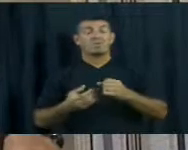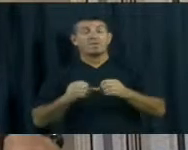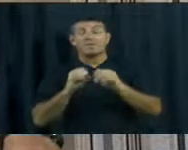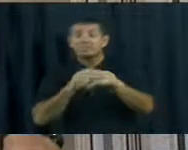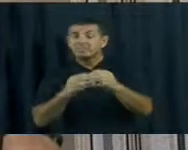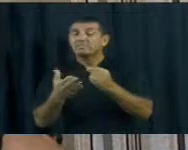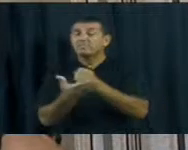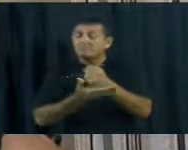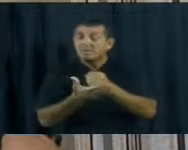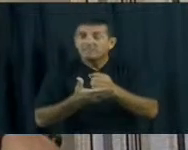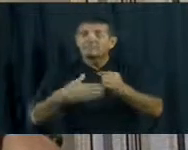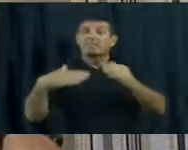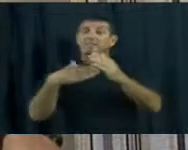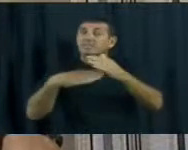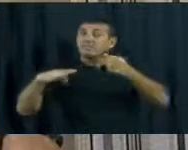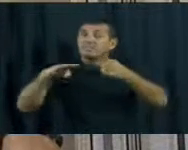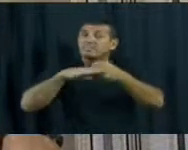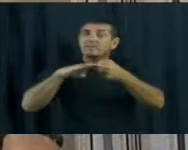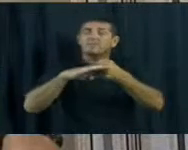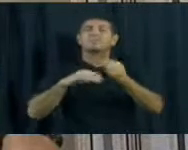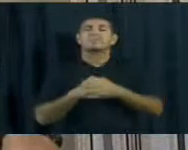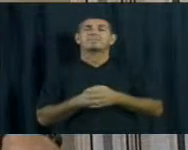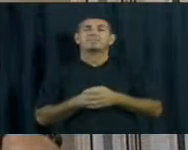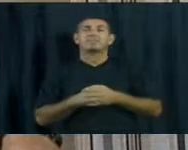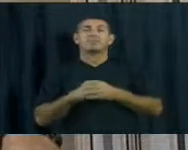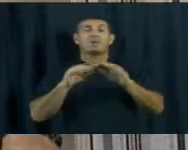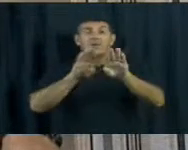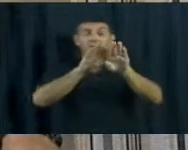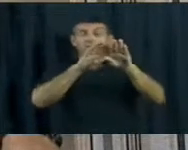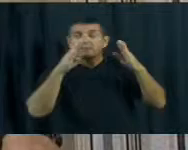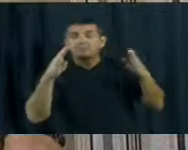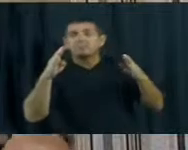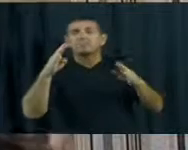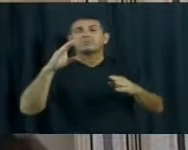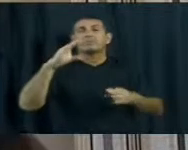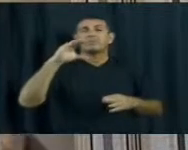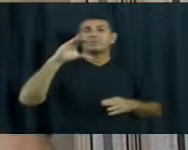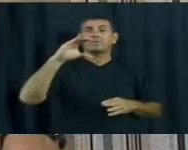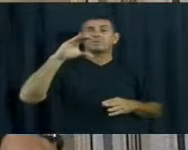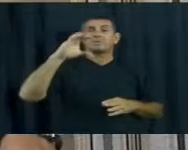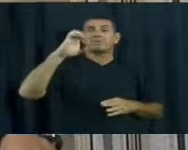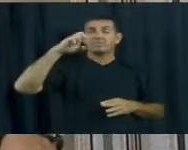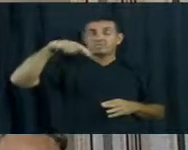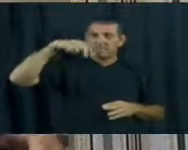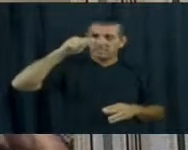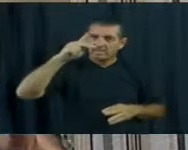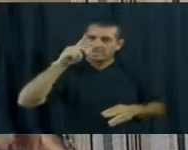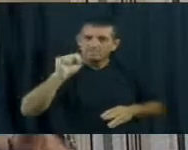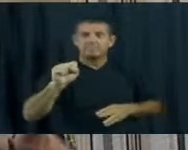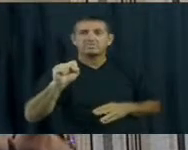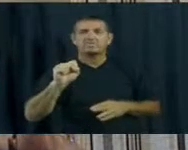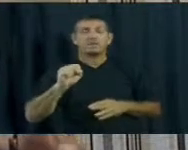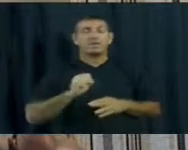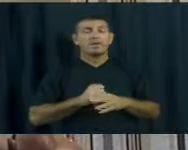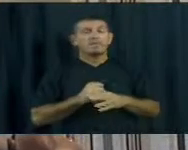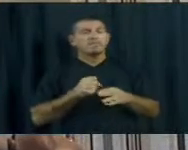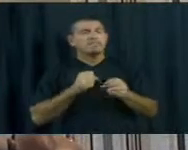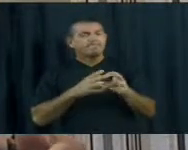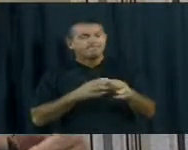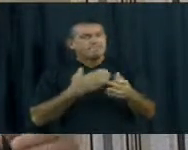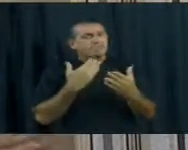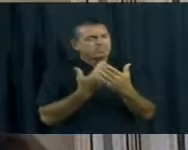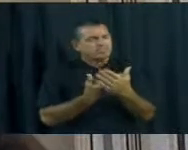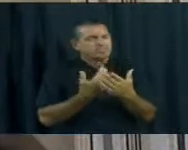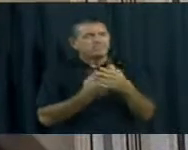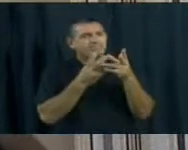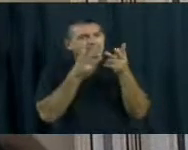até o ensino médio. O que acontece? A abertura do SENAPs faz parte de um estudo de logística que nós temos